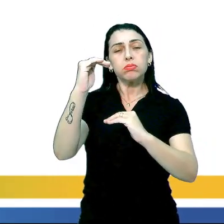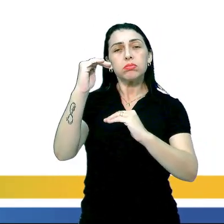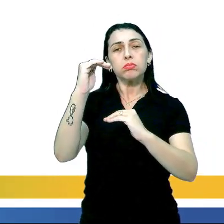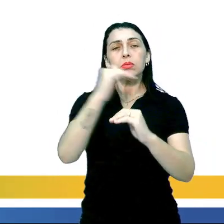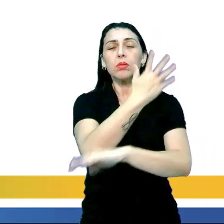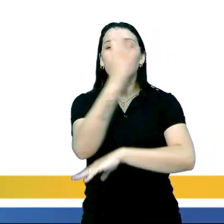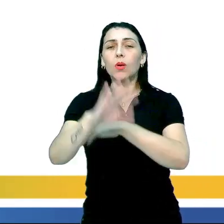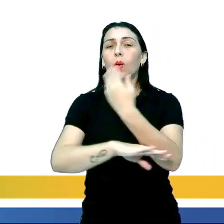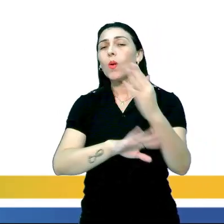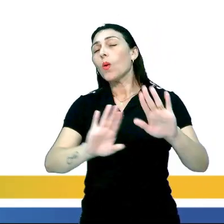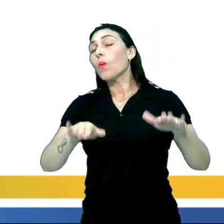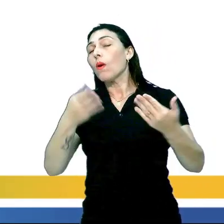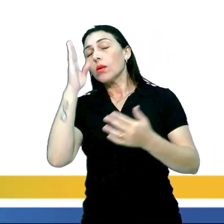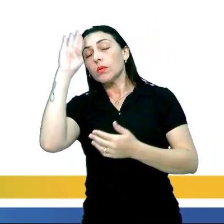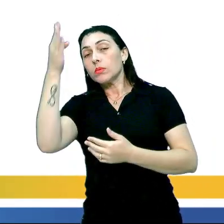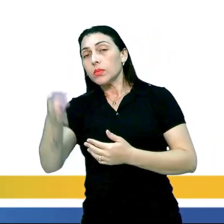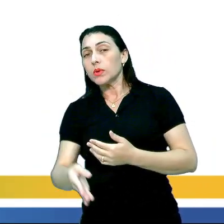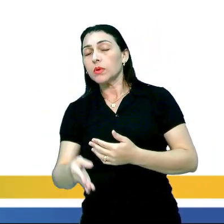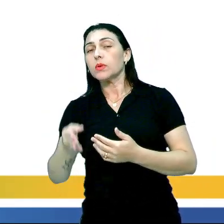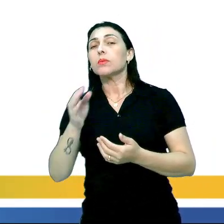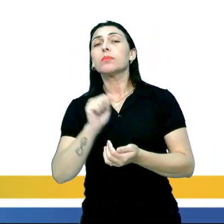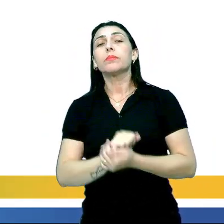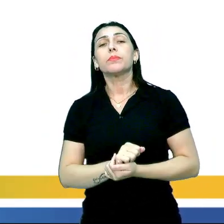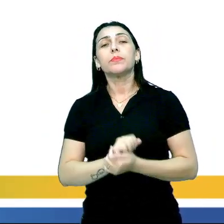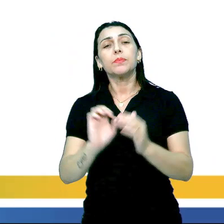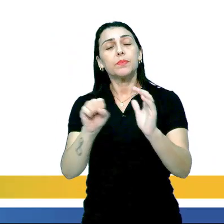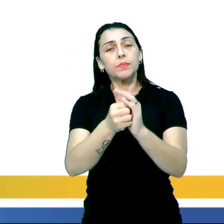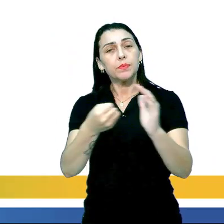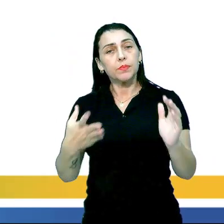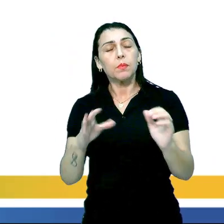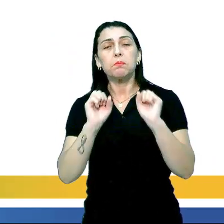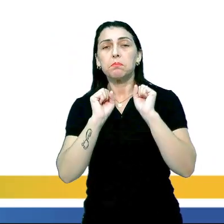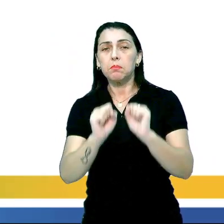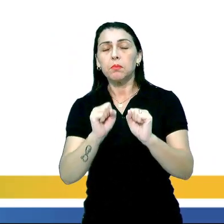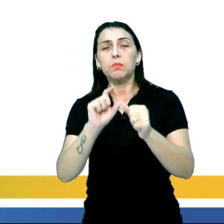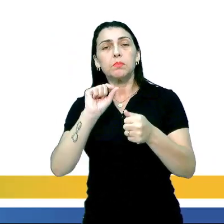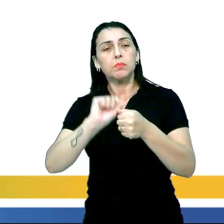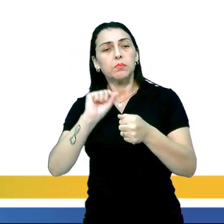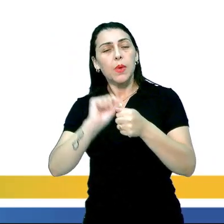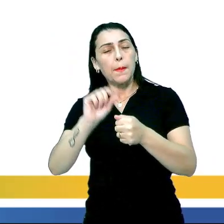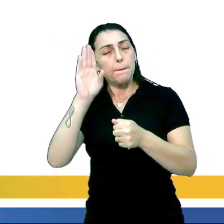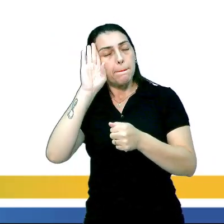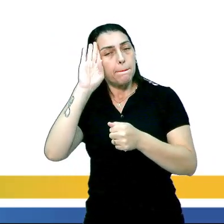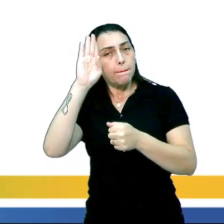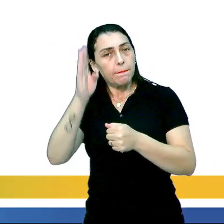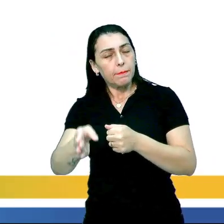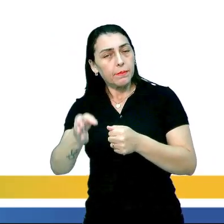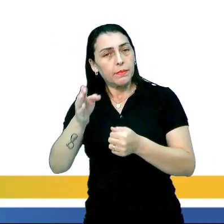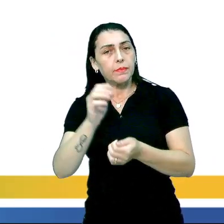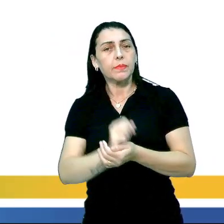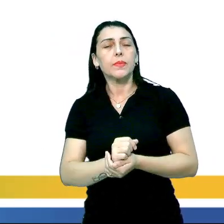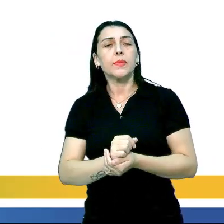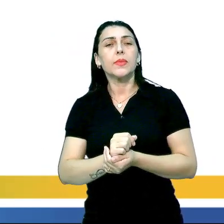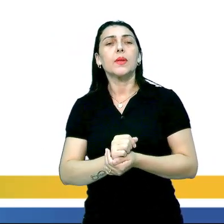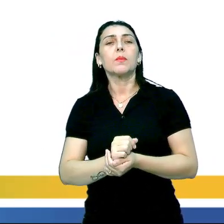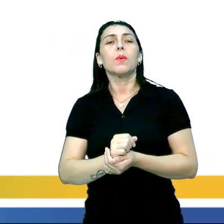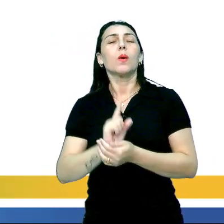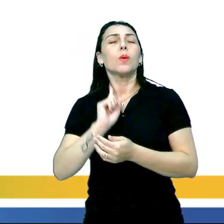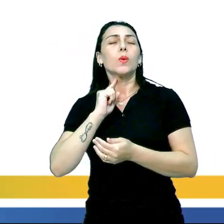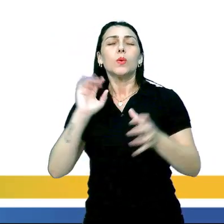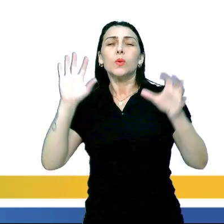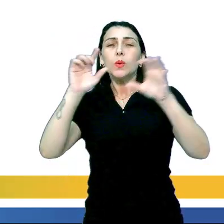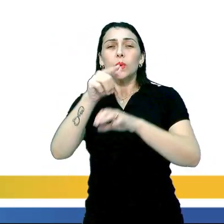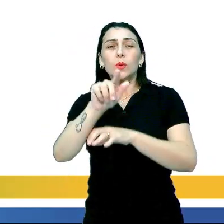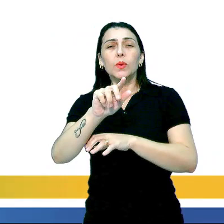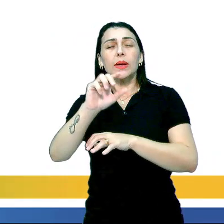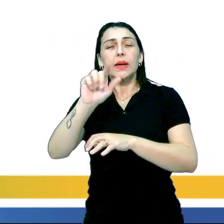ambiente. Quais seriam as principais causas aí da poluição do ar? Ela pode ser causada principalmente por gases poluentes